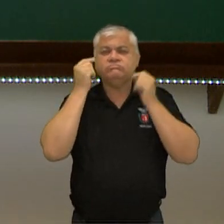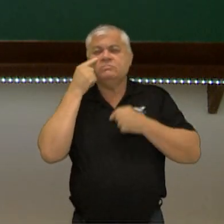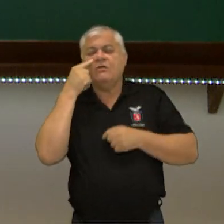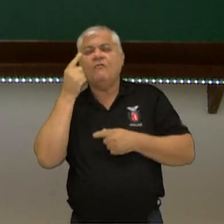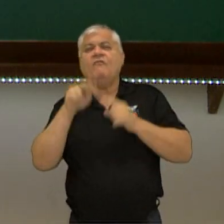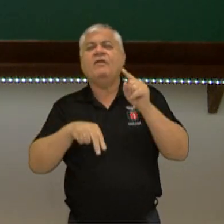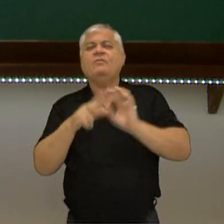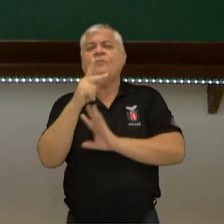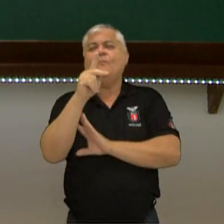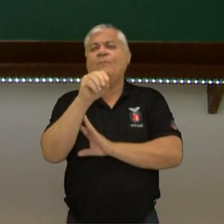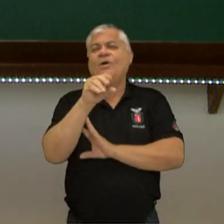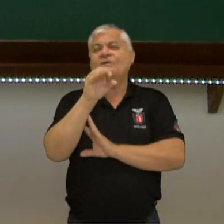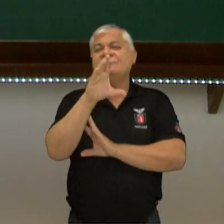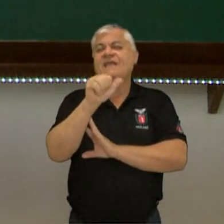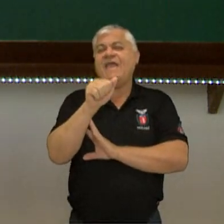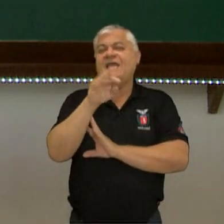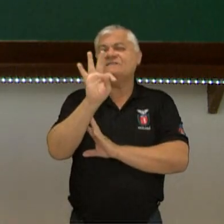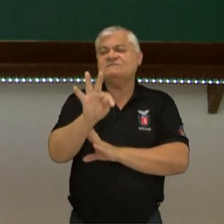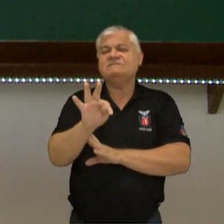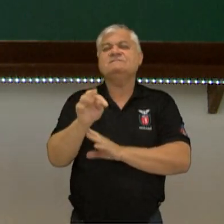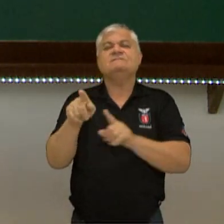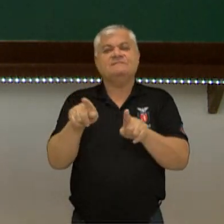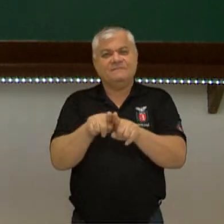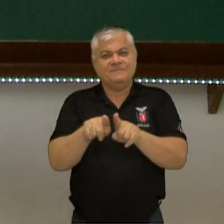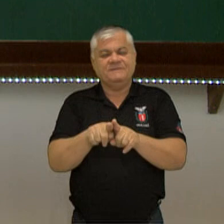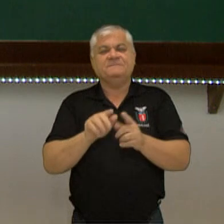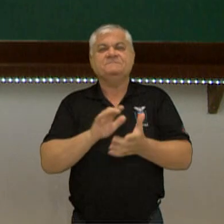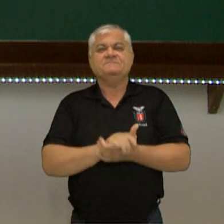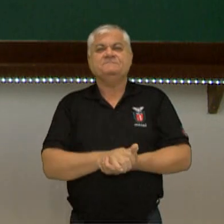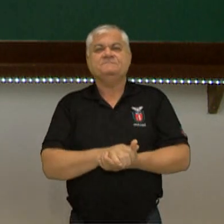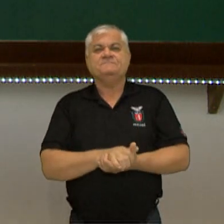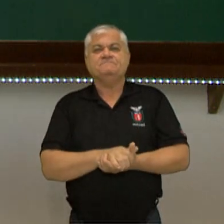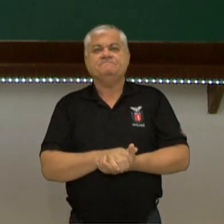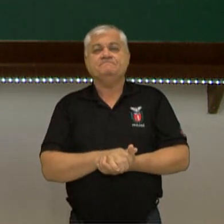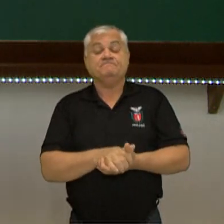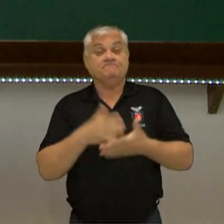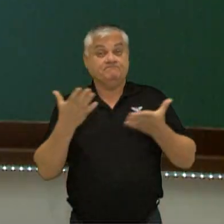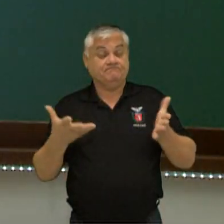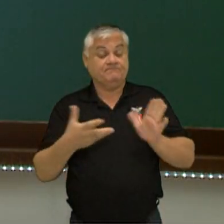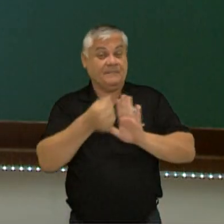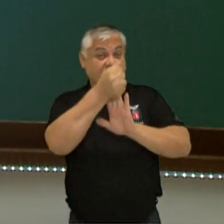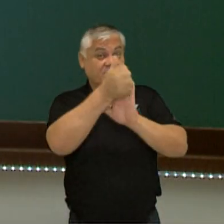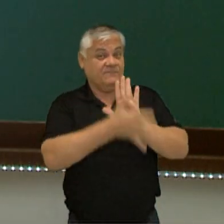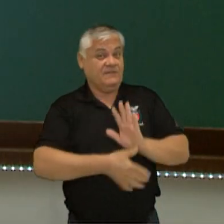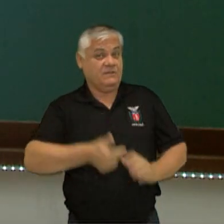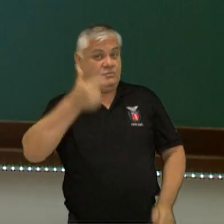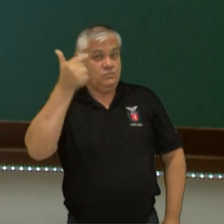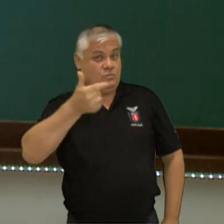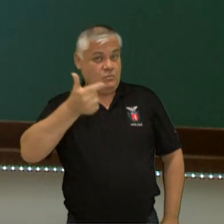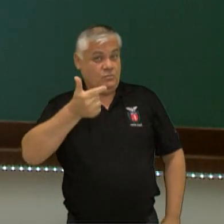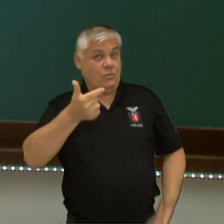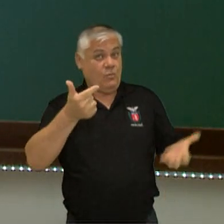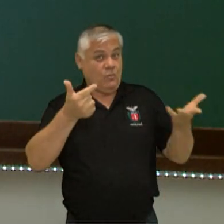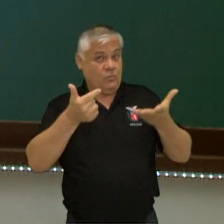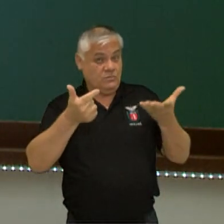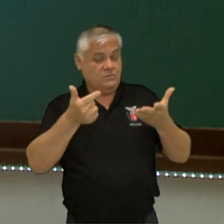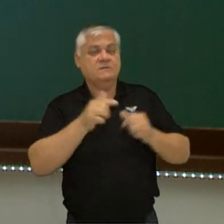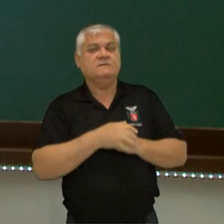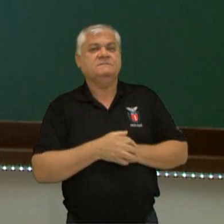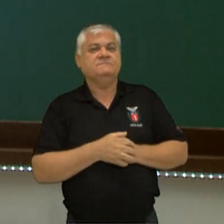texto, muito conteúdo bom por meio de áudio também. E na atividade, na segunda atividade da aula de hoje, na